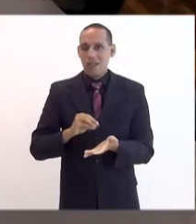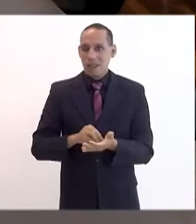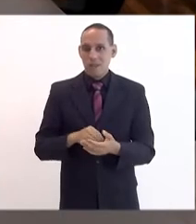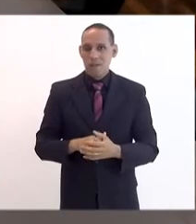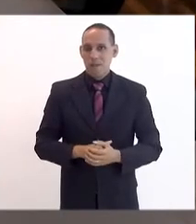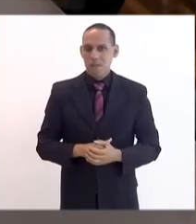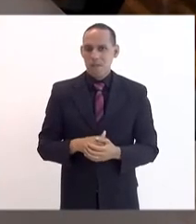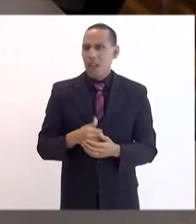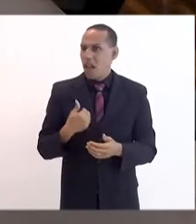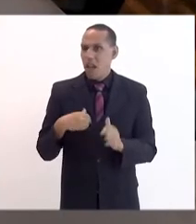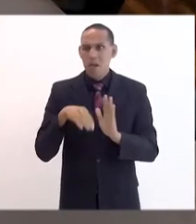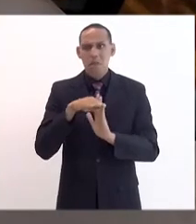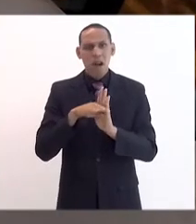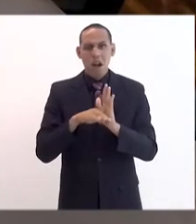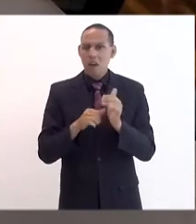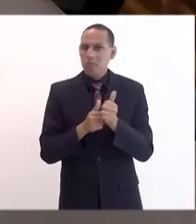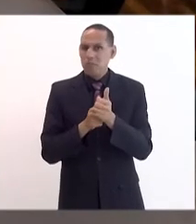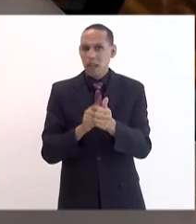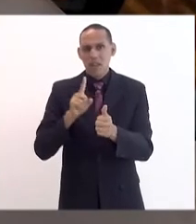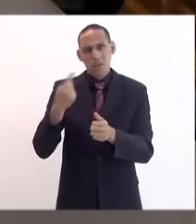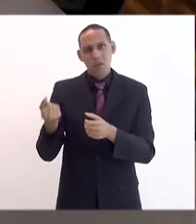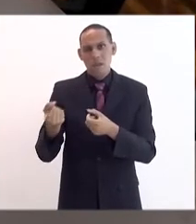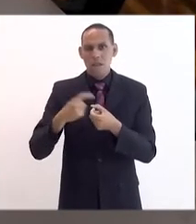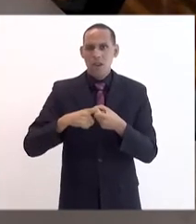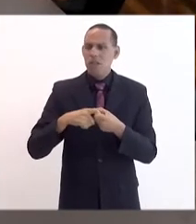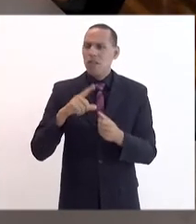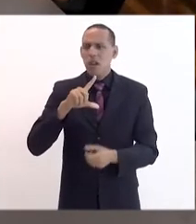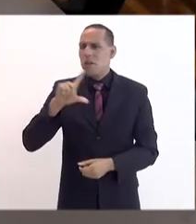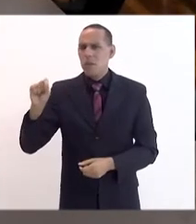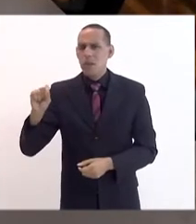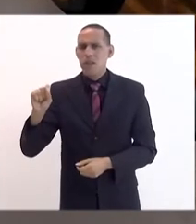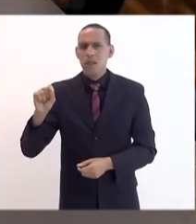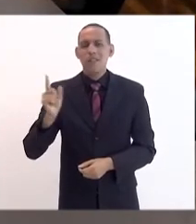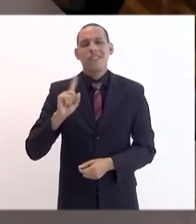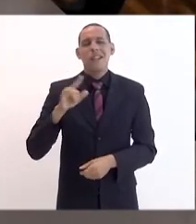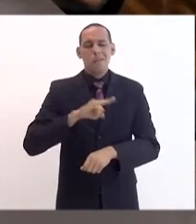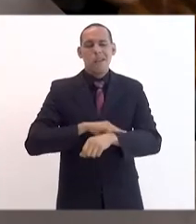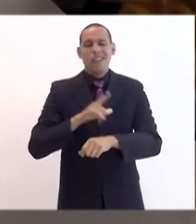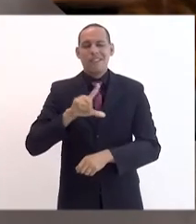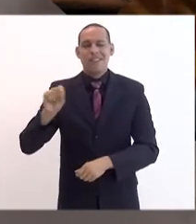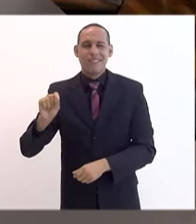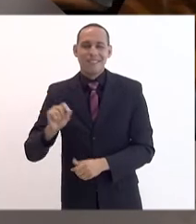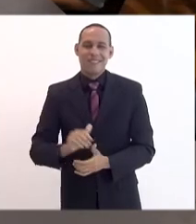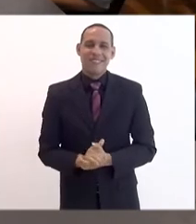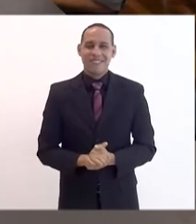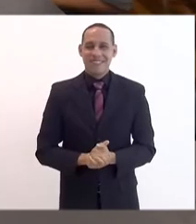Eu acho que eu vou seguir a pauta e voltamos. Mas o Rosenberg foi embora? Ou... Não, ele foi ao toalete, salvo engano.